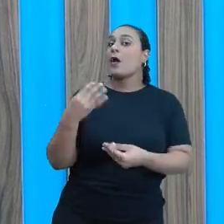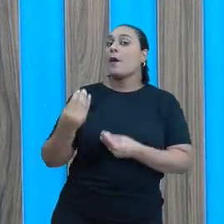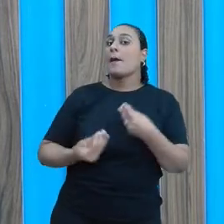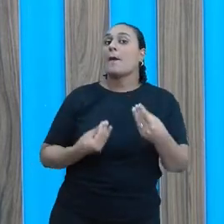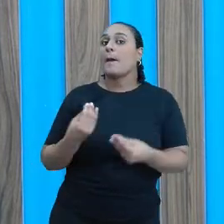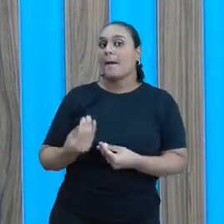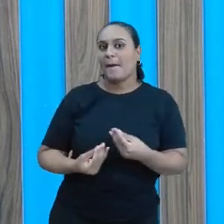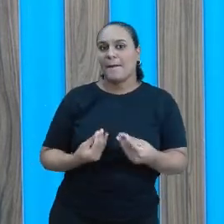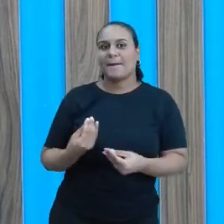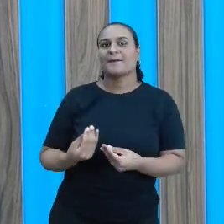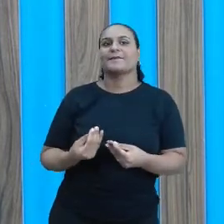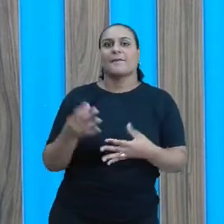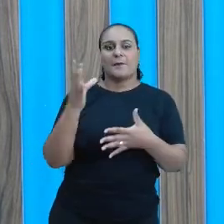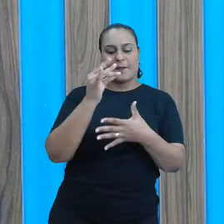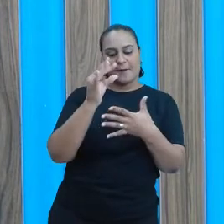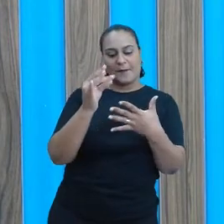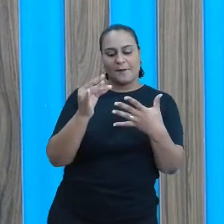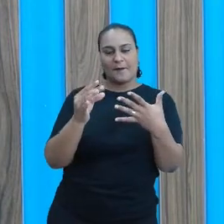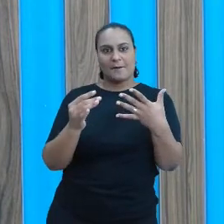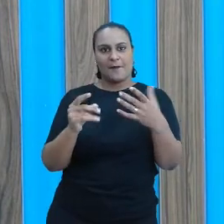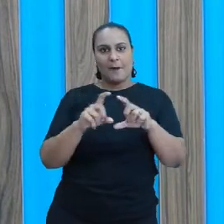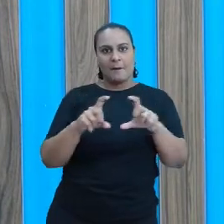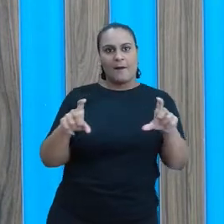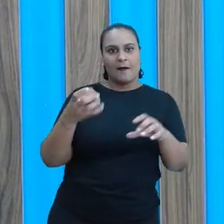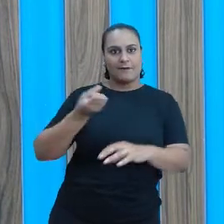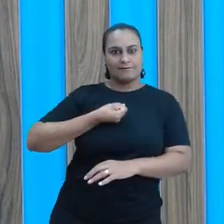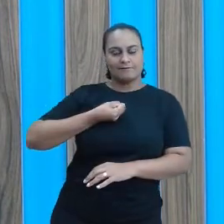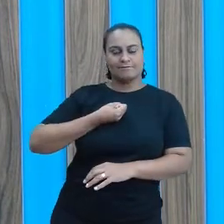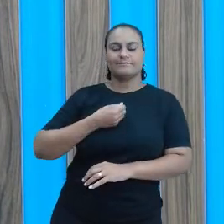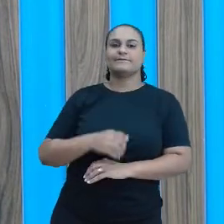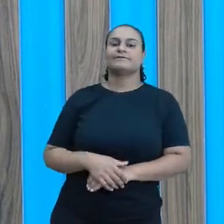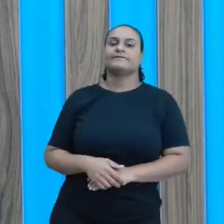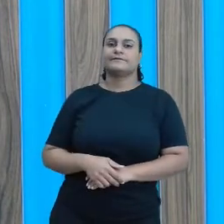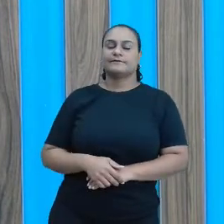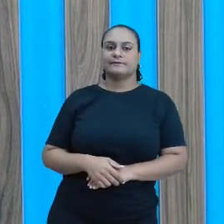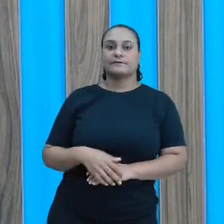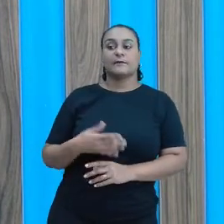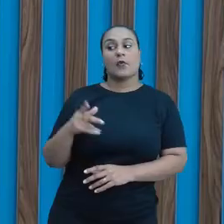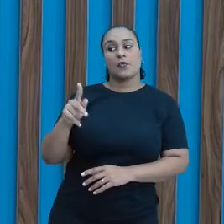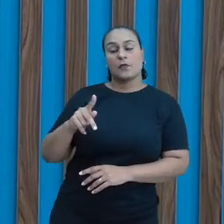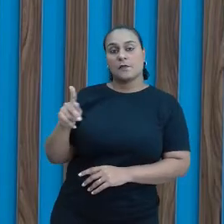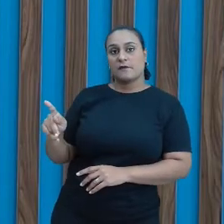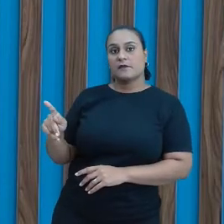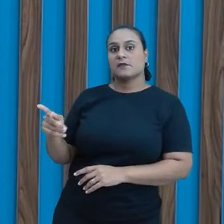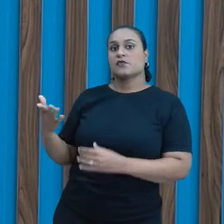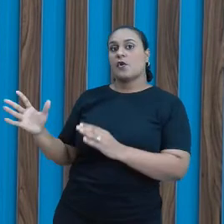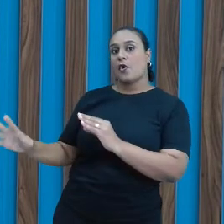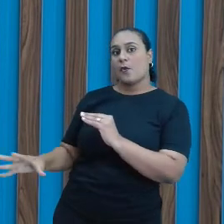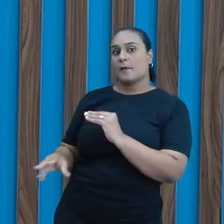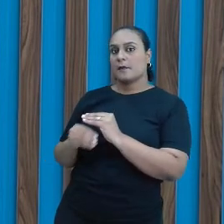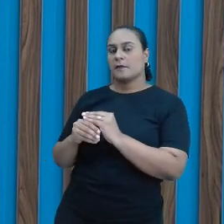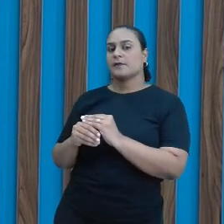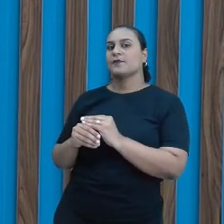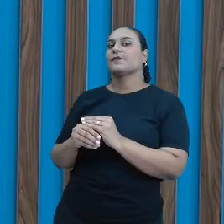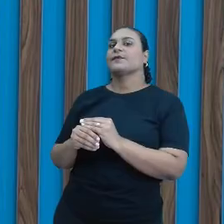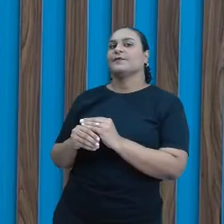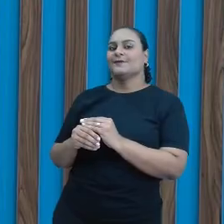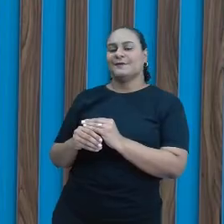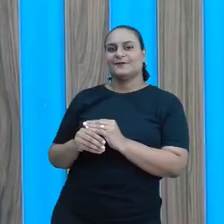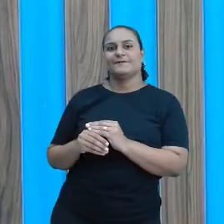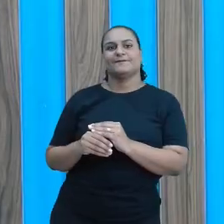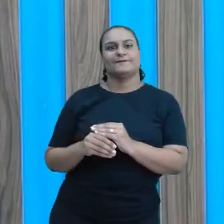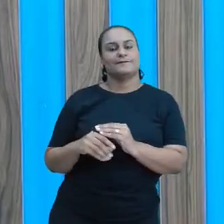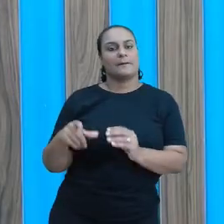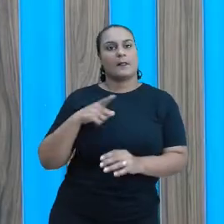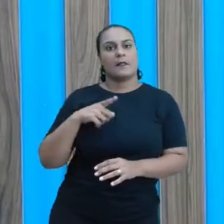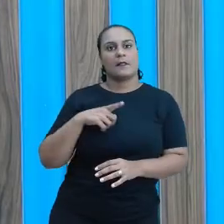daquelas partes que compõem essa fórmula, tá certo? Então, como o Briane trouxe aqui para a gente está fazendo